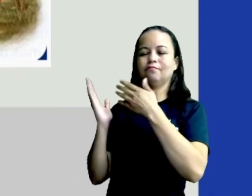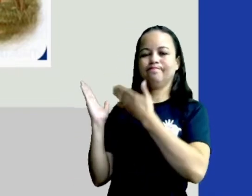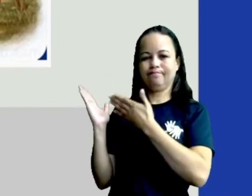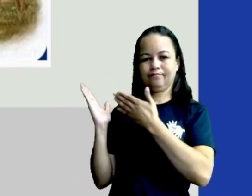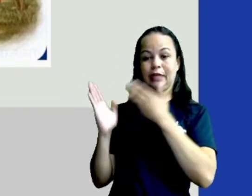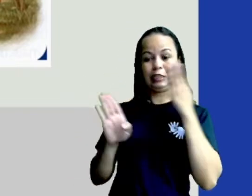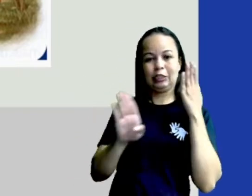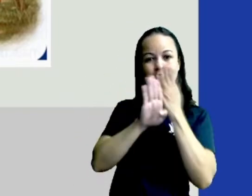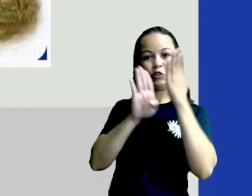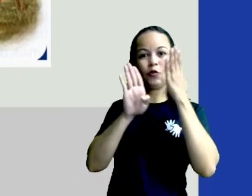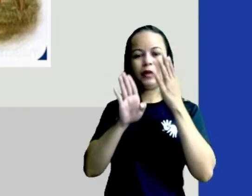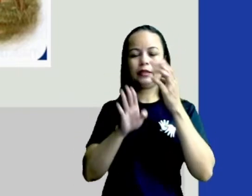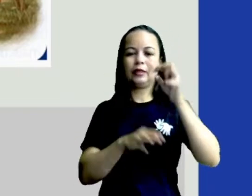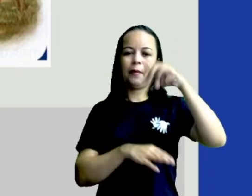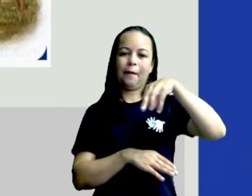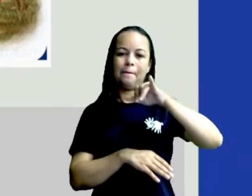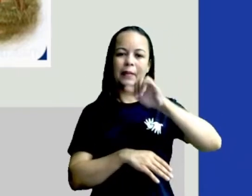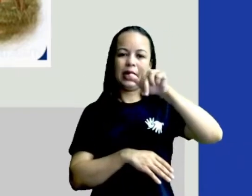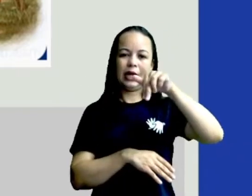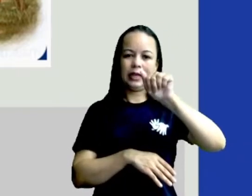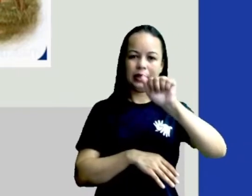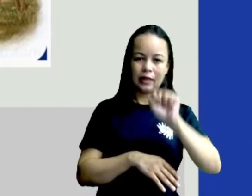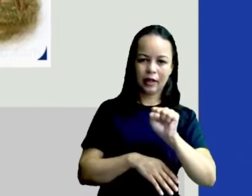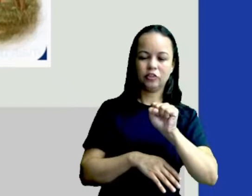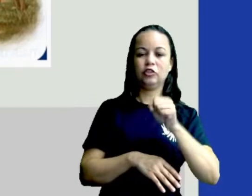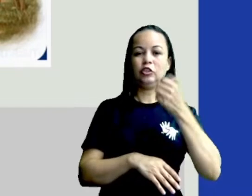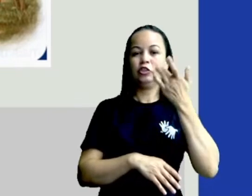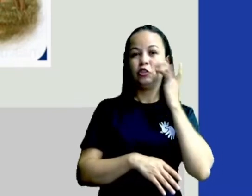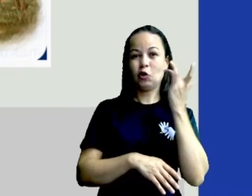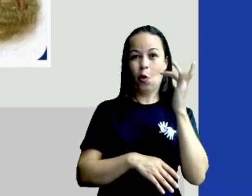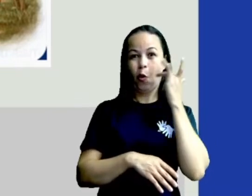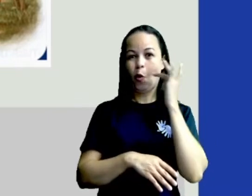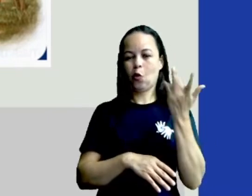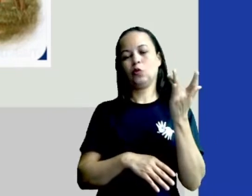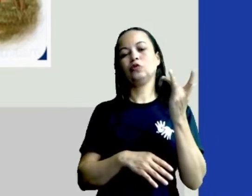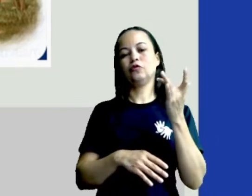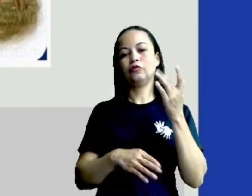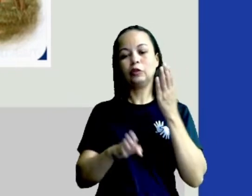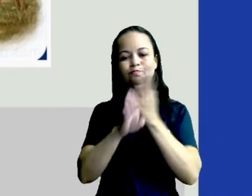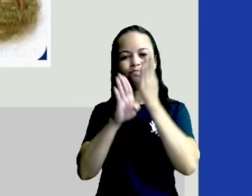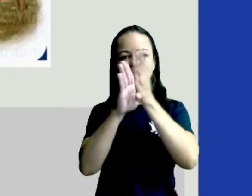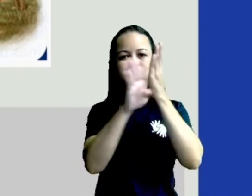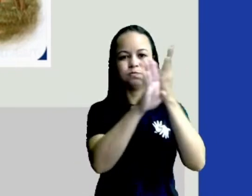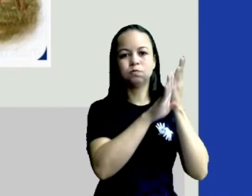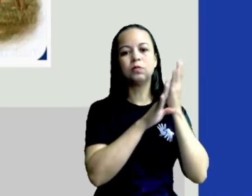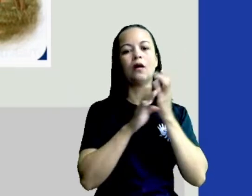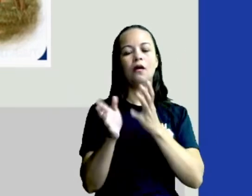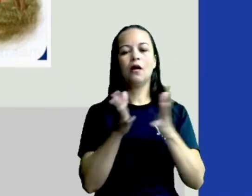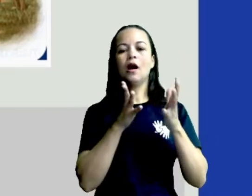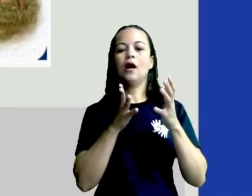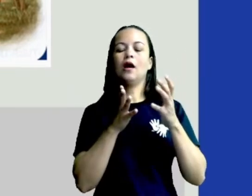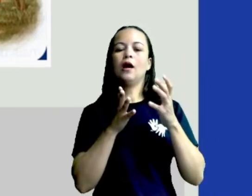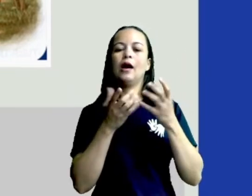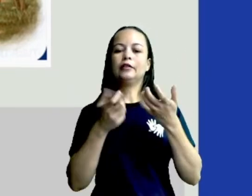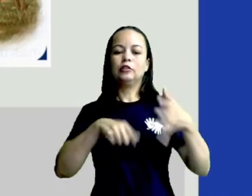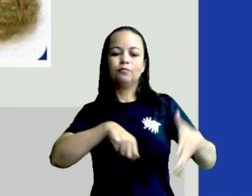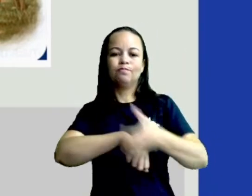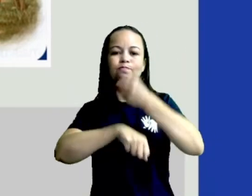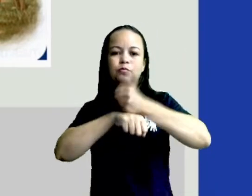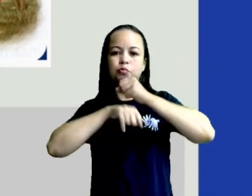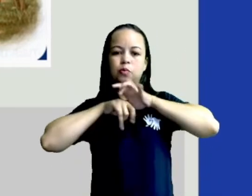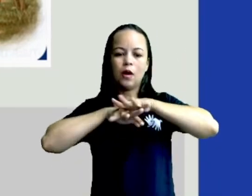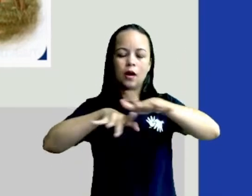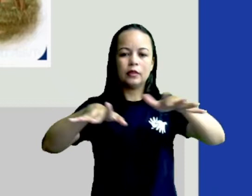A descoberta de minas de ouro, muitas minas de ouro foram descobertas. A expansão territorial da colônia e